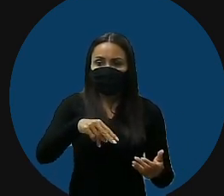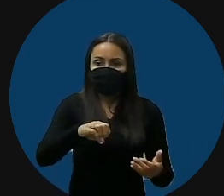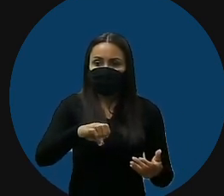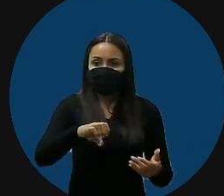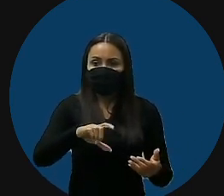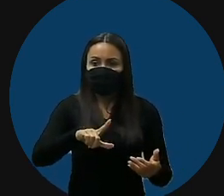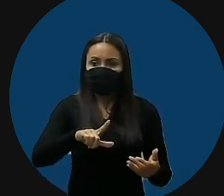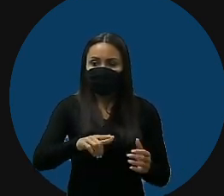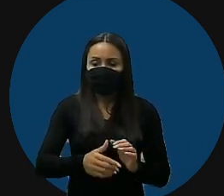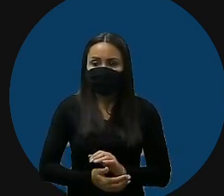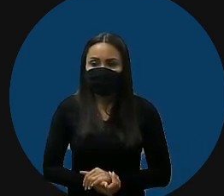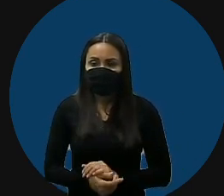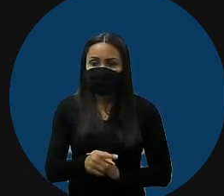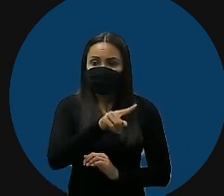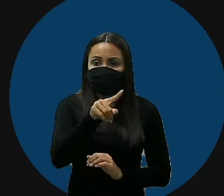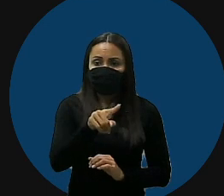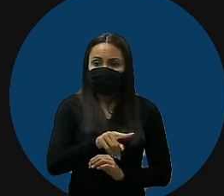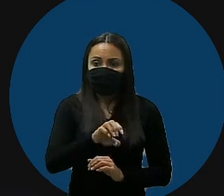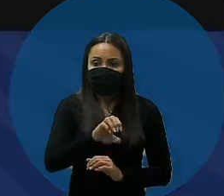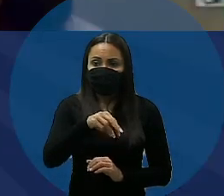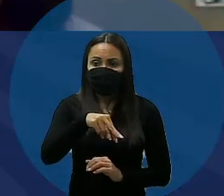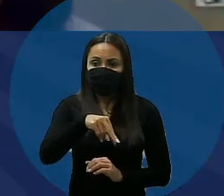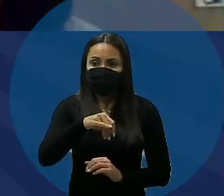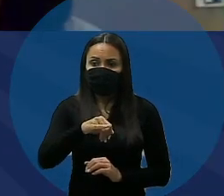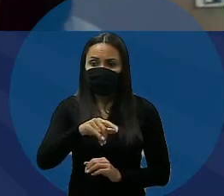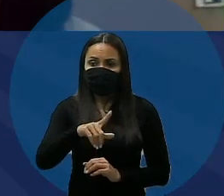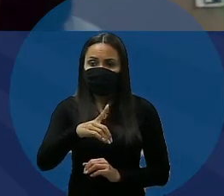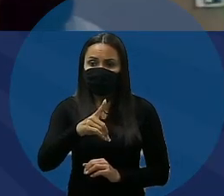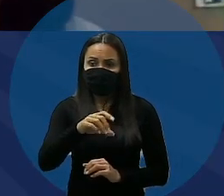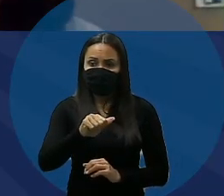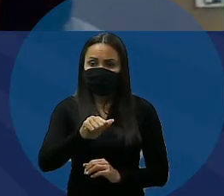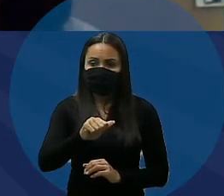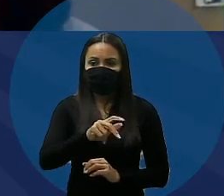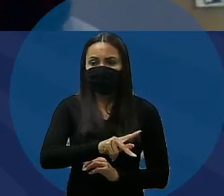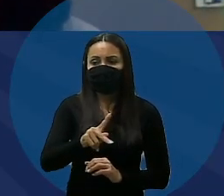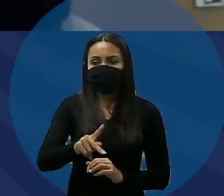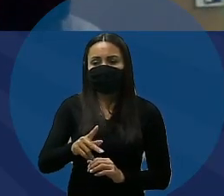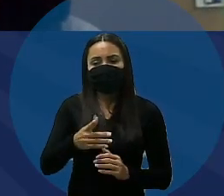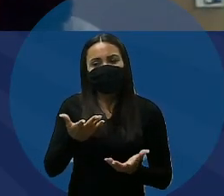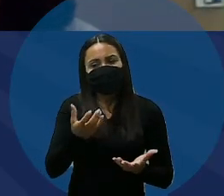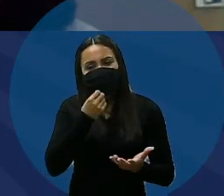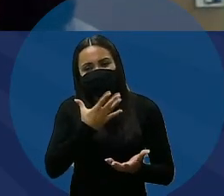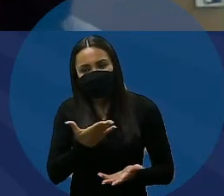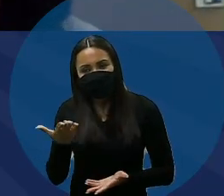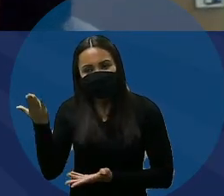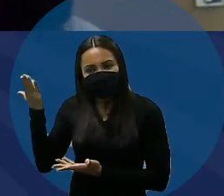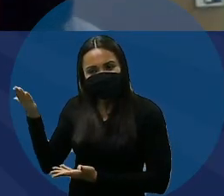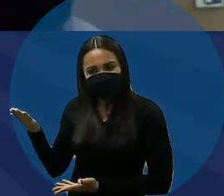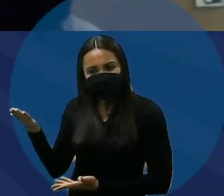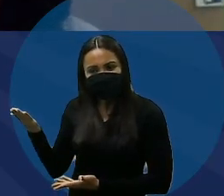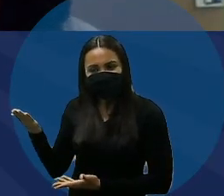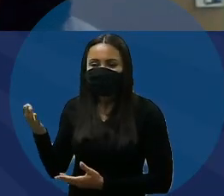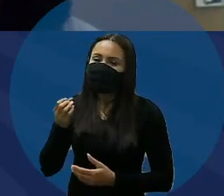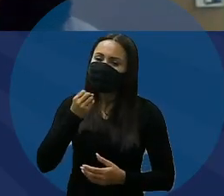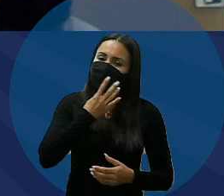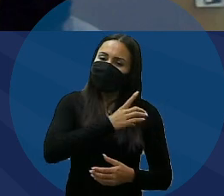professora Zenilda Pereira. Olá, professora, como vai? Tudo bem? Tudo bem, bom